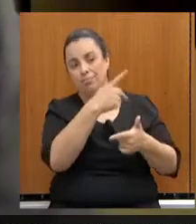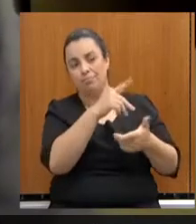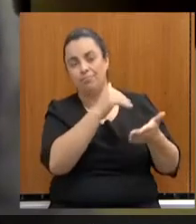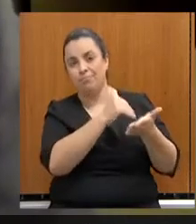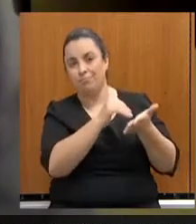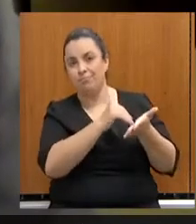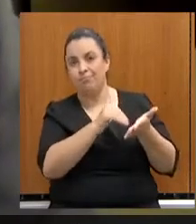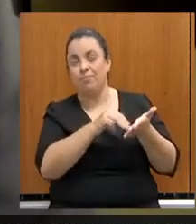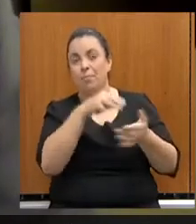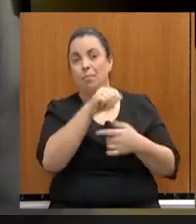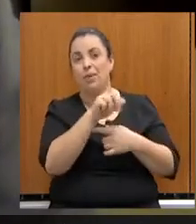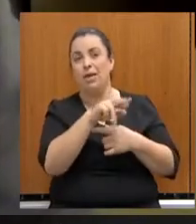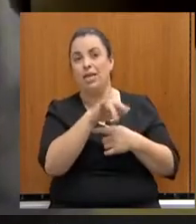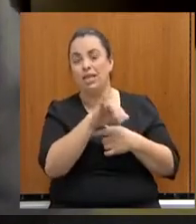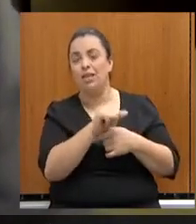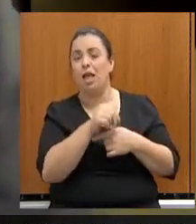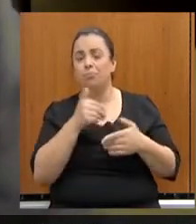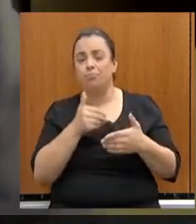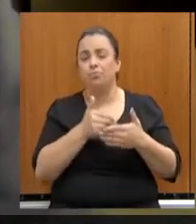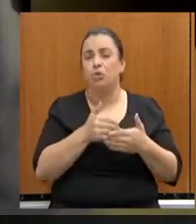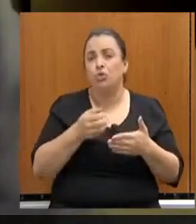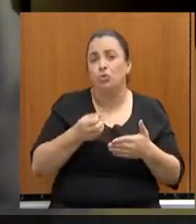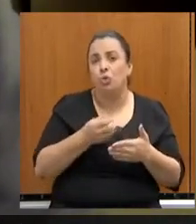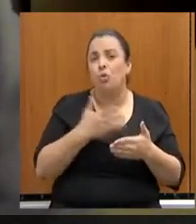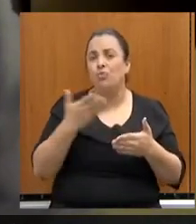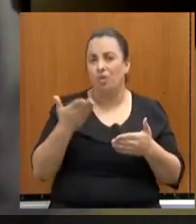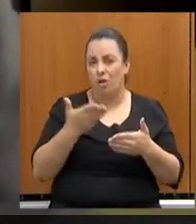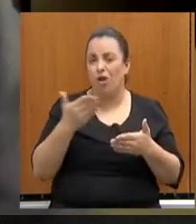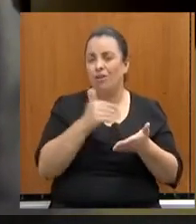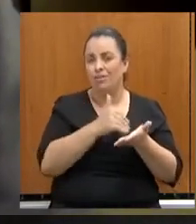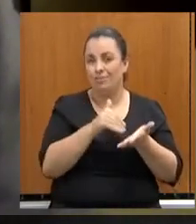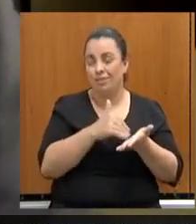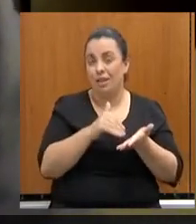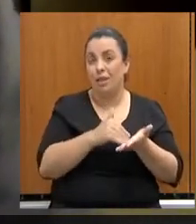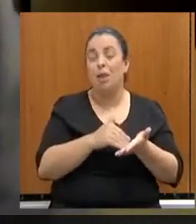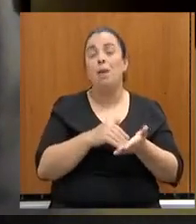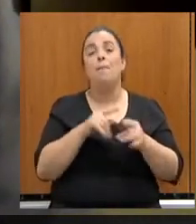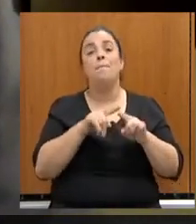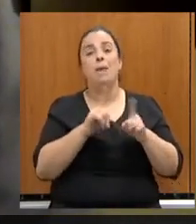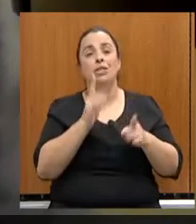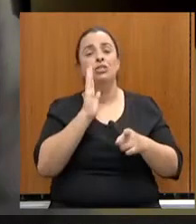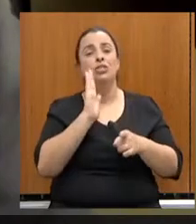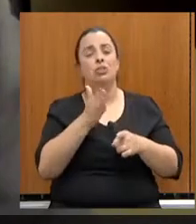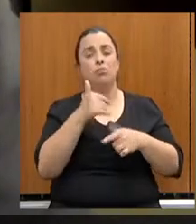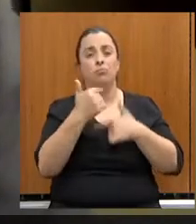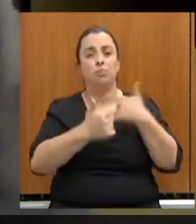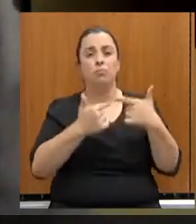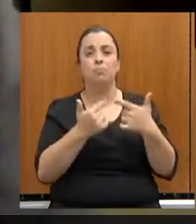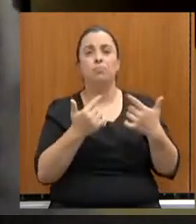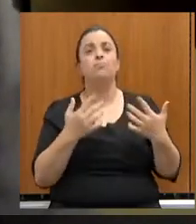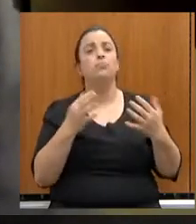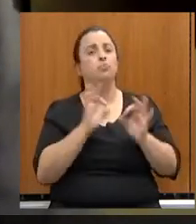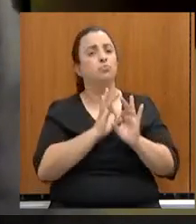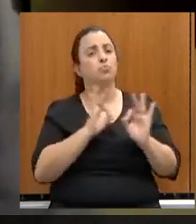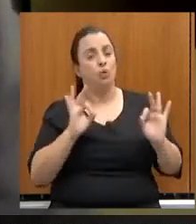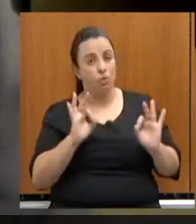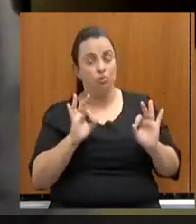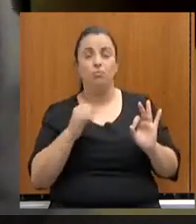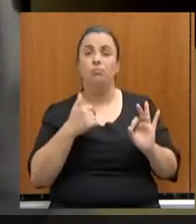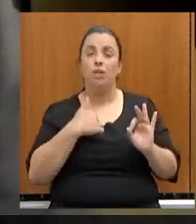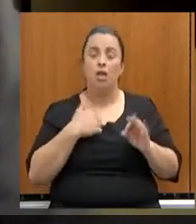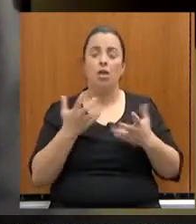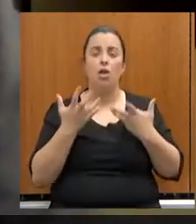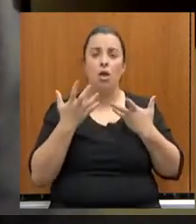o tempo chegou na secretaria mas já está fazendo um belo trabalho e eu quero aqui